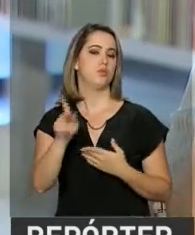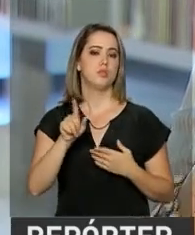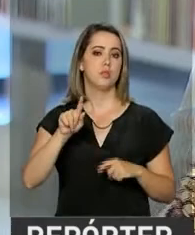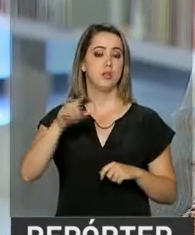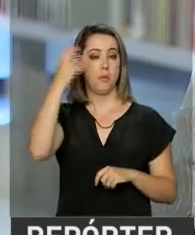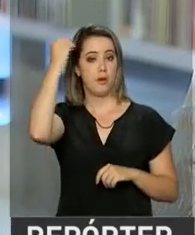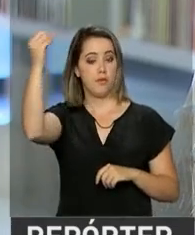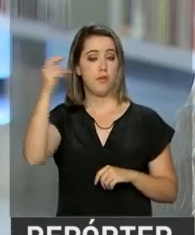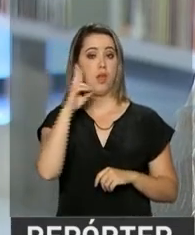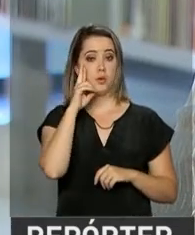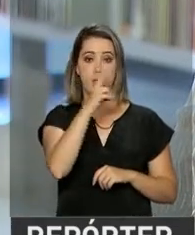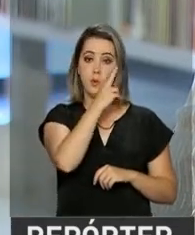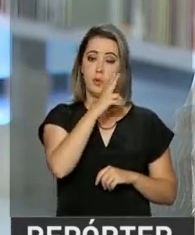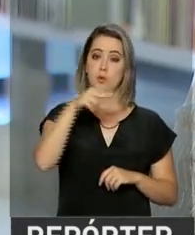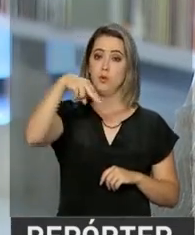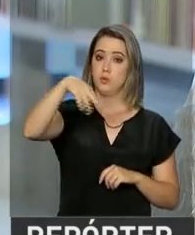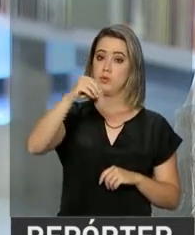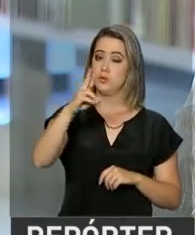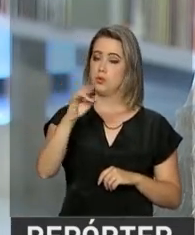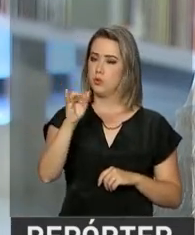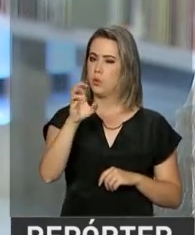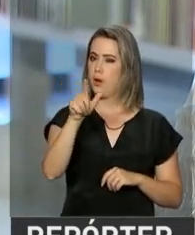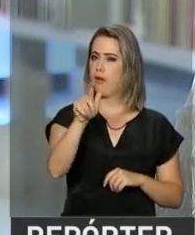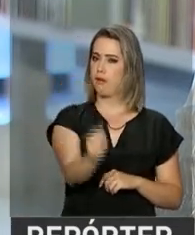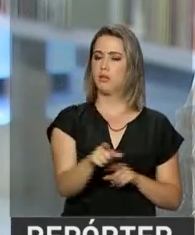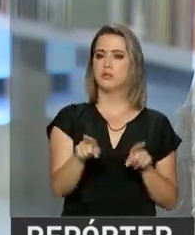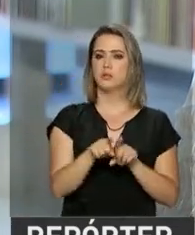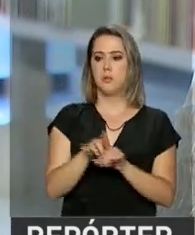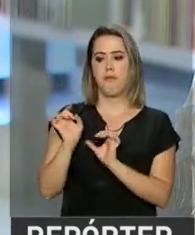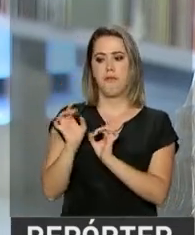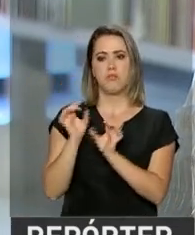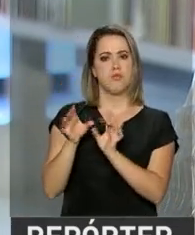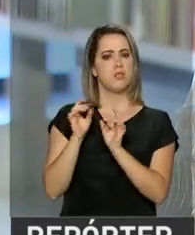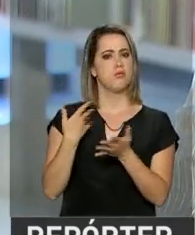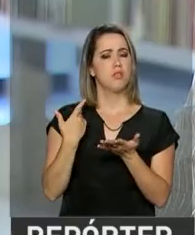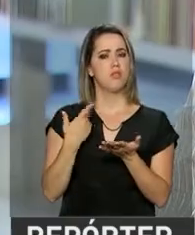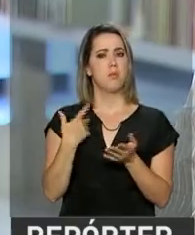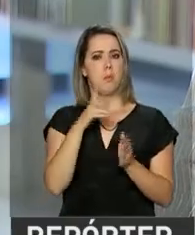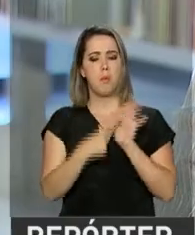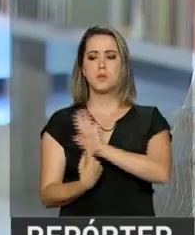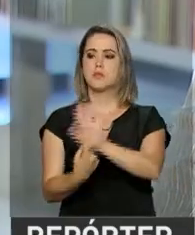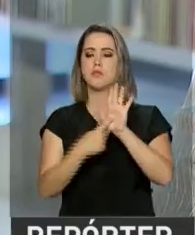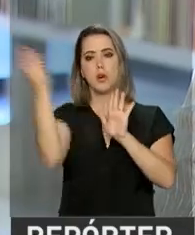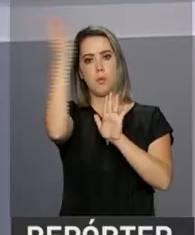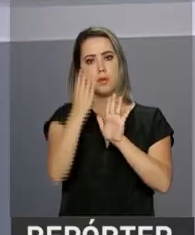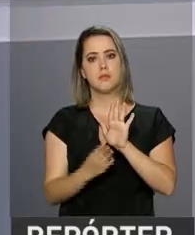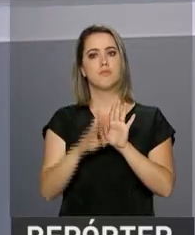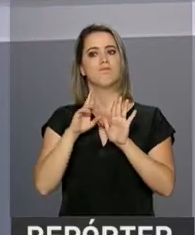de uma viagem à Rússia ou de uma viagem à Noruega tem também esse aspecto de vender uma imagem de um Brasil que é